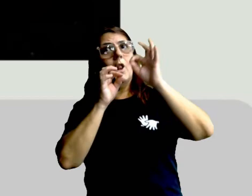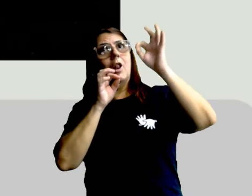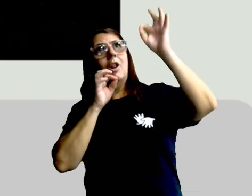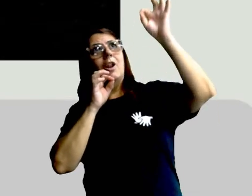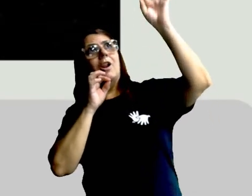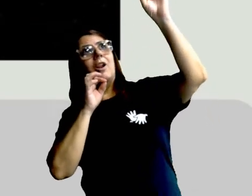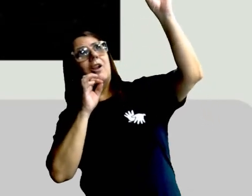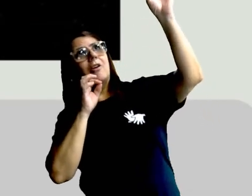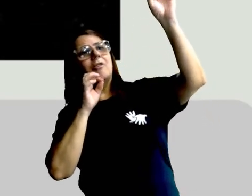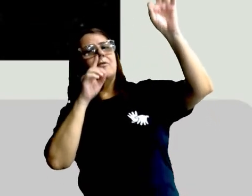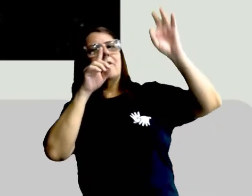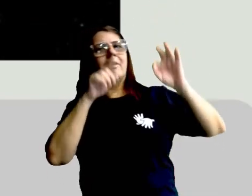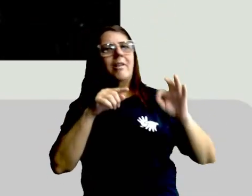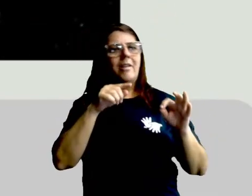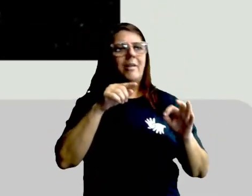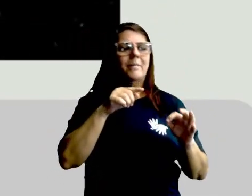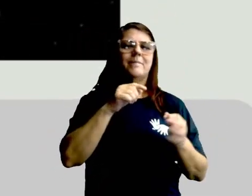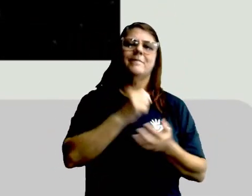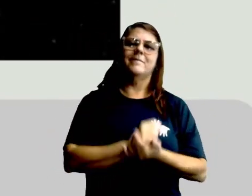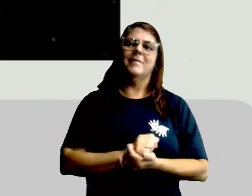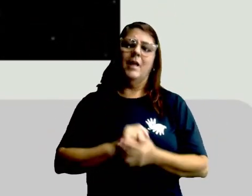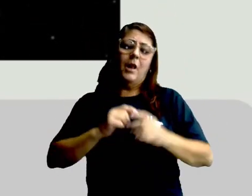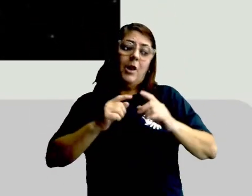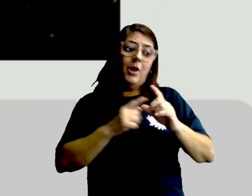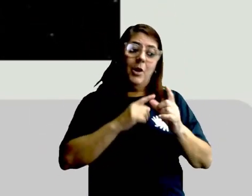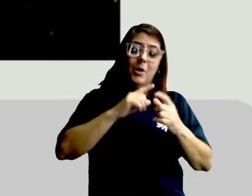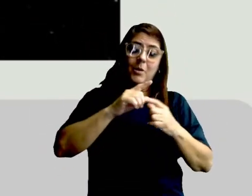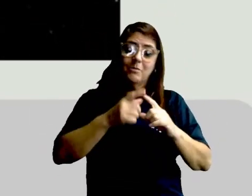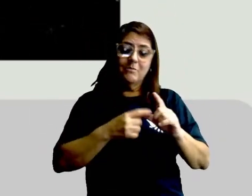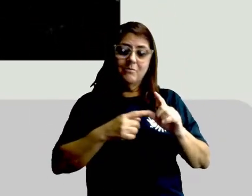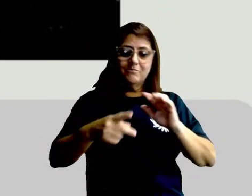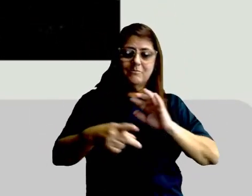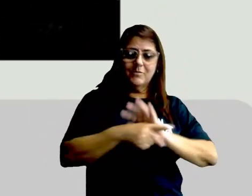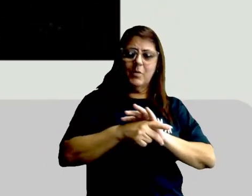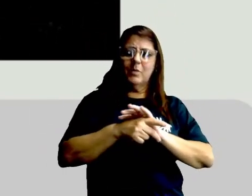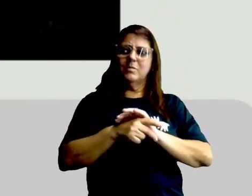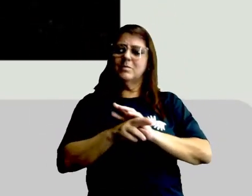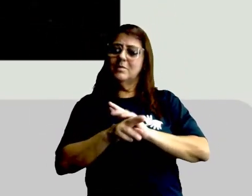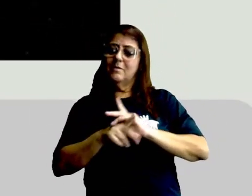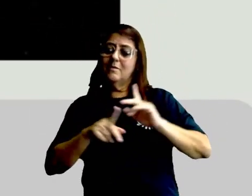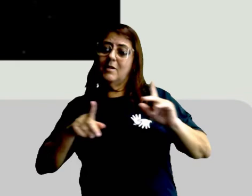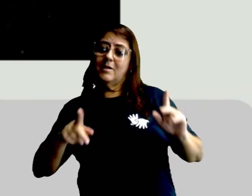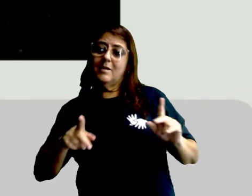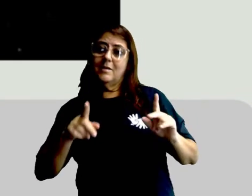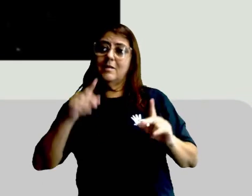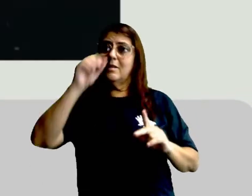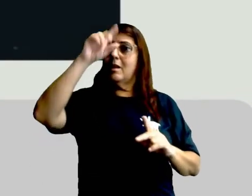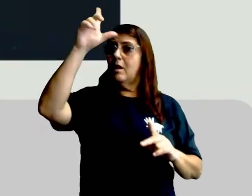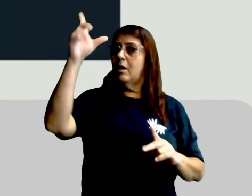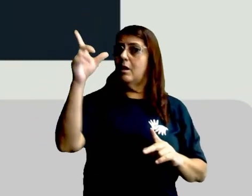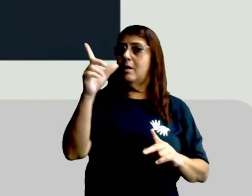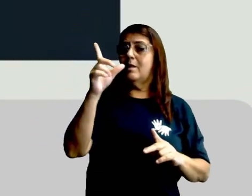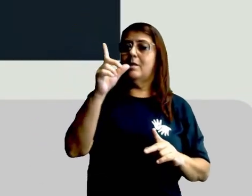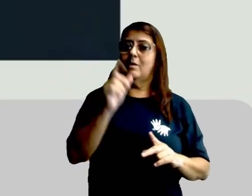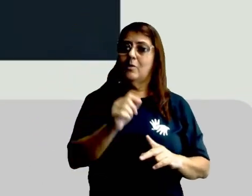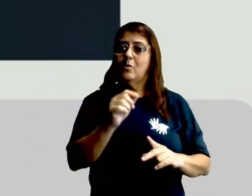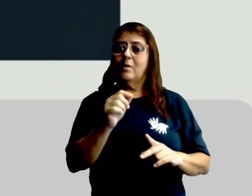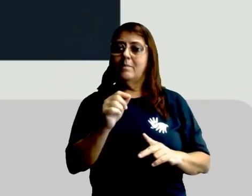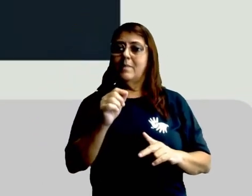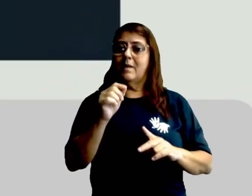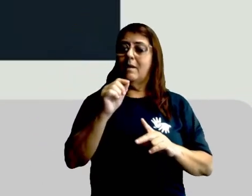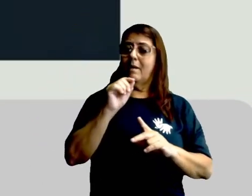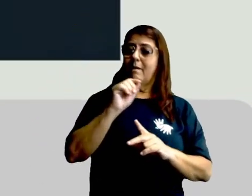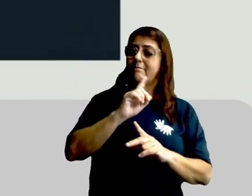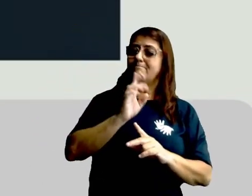seja, as estrelas são astros luminosos, que geram a própria luz, diferente da Lua, que é um astro